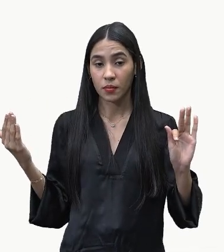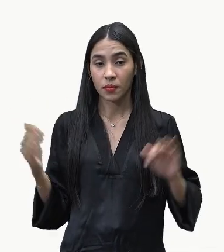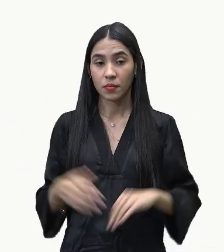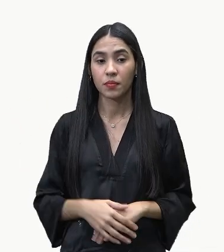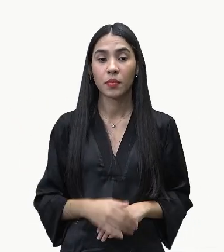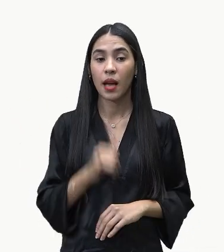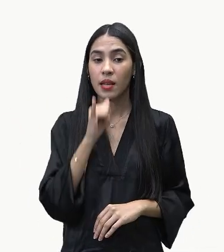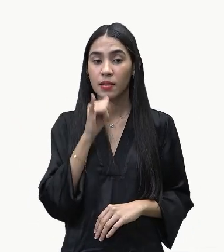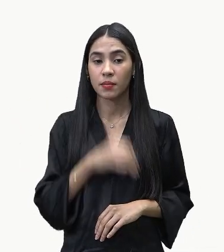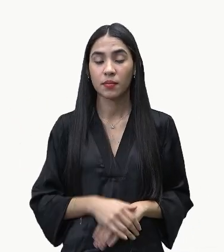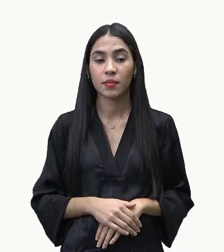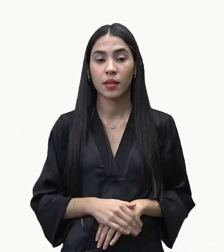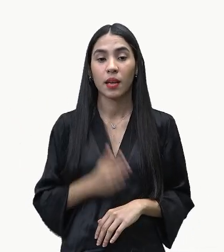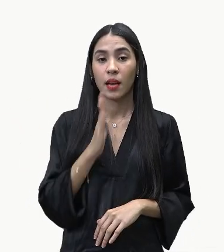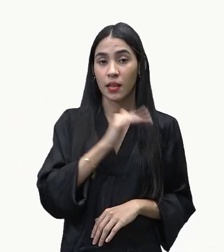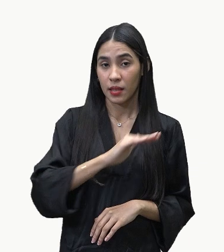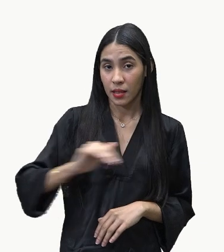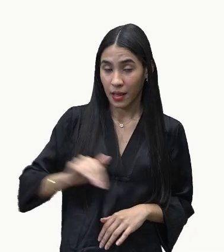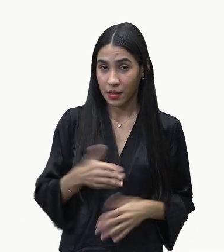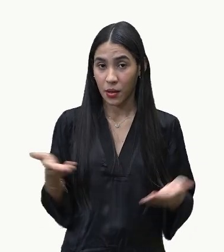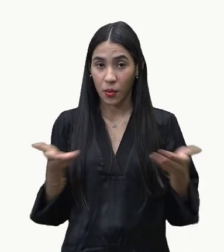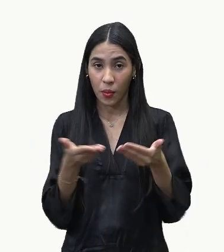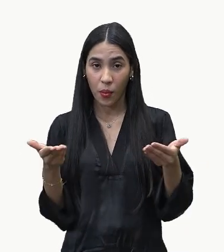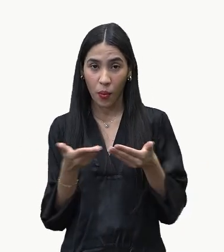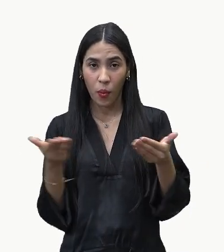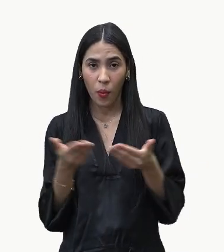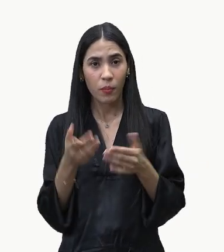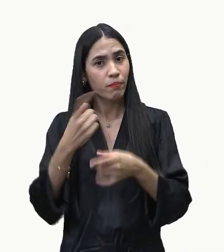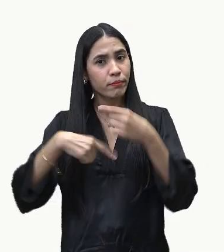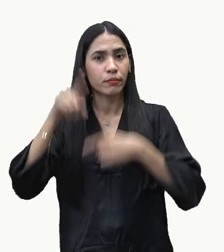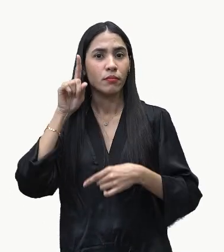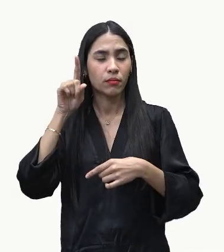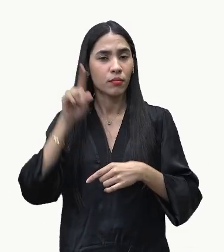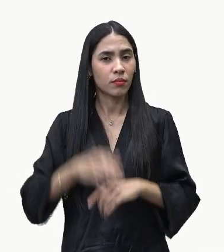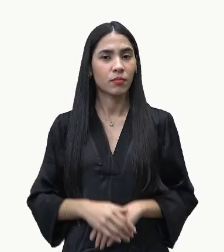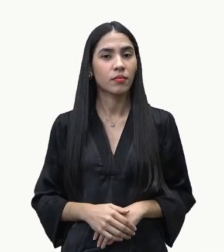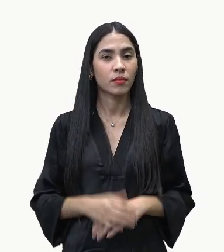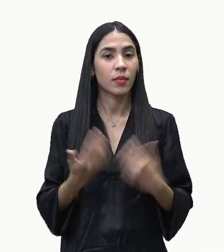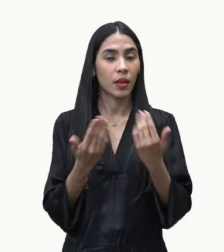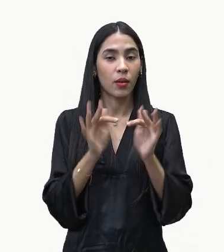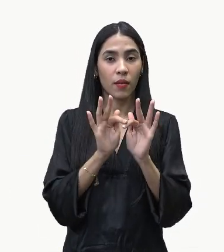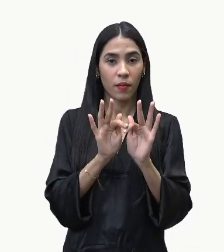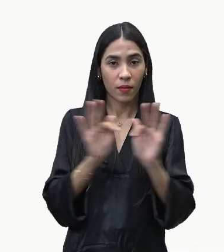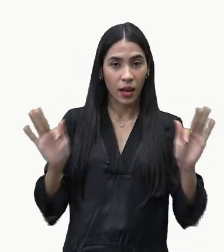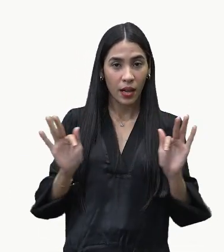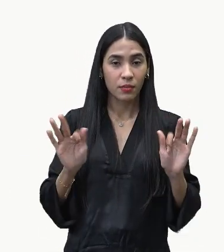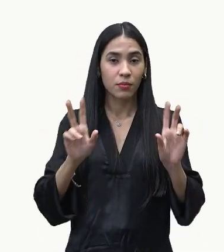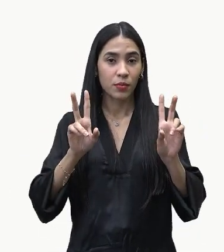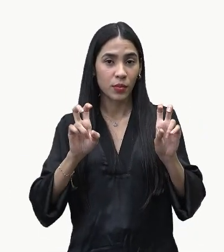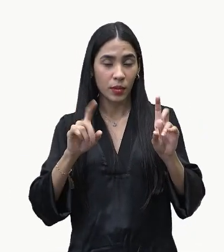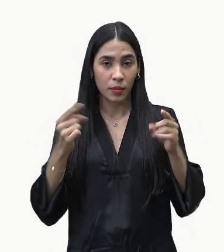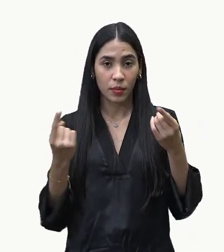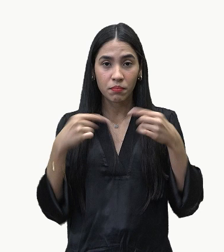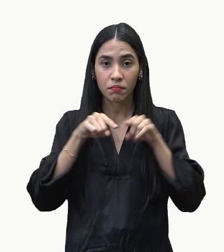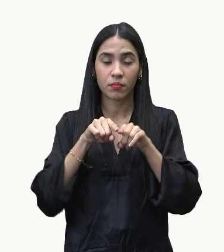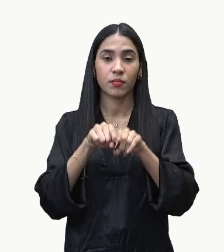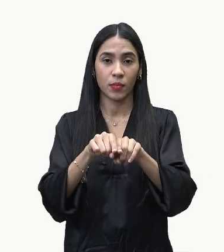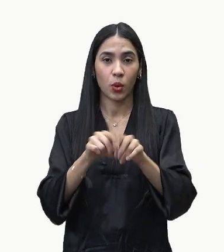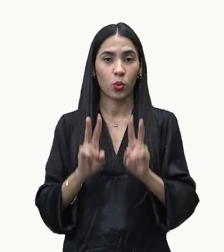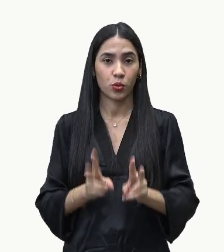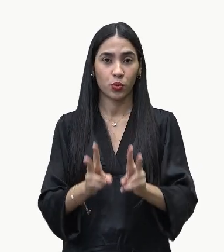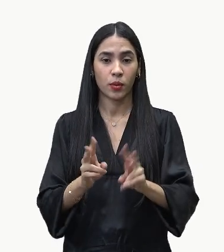dizer, essas crianças de hoje estão muito evoluídas. A minha frase, o meu assunto estaria sendo